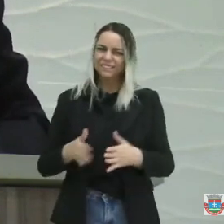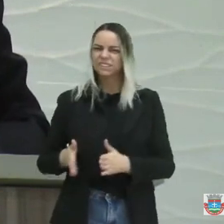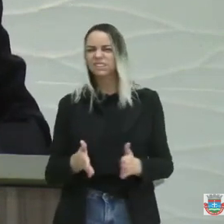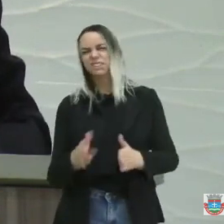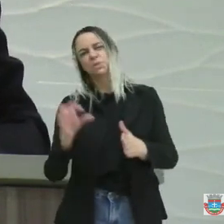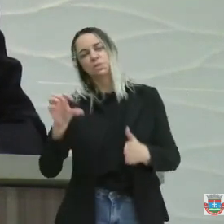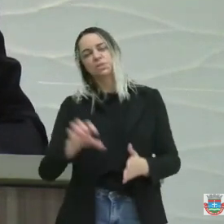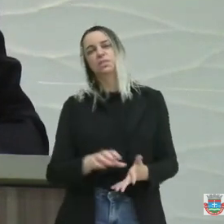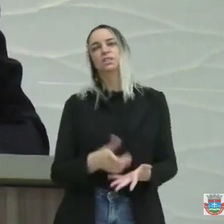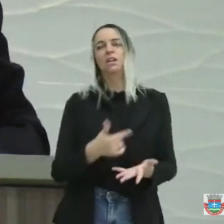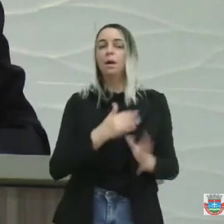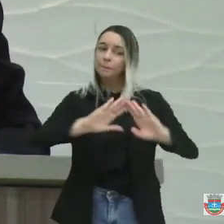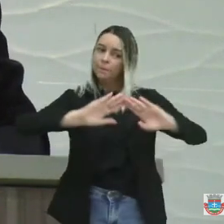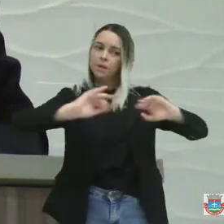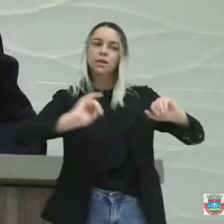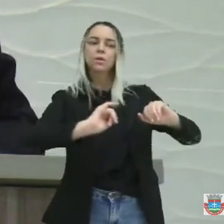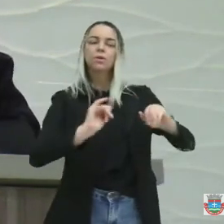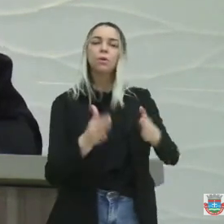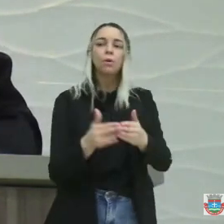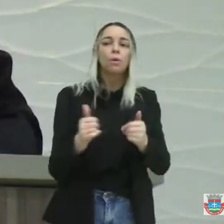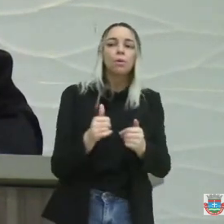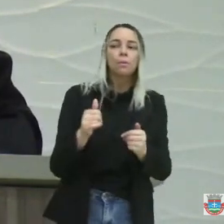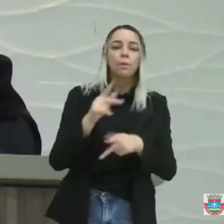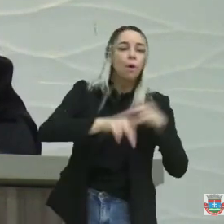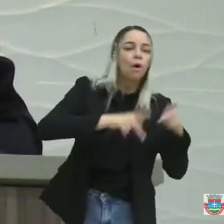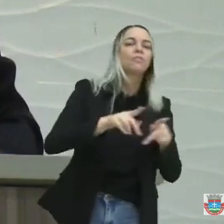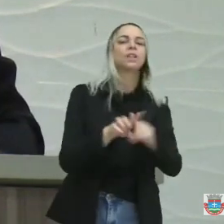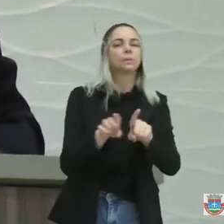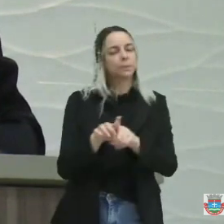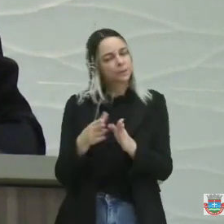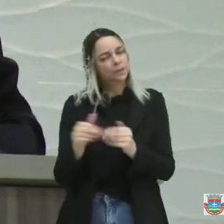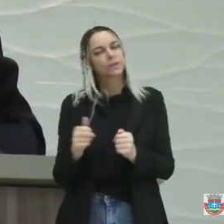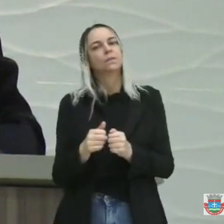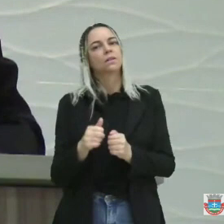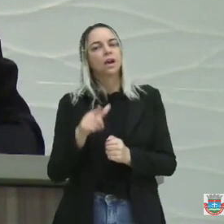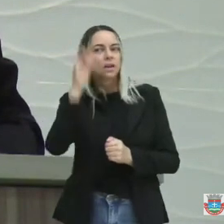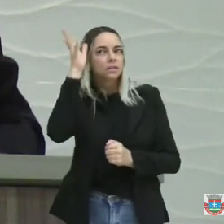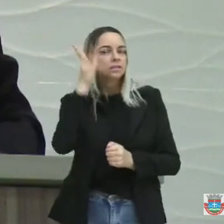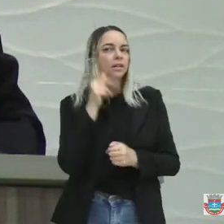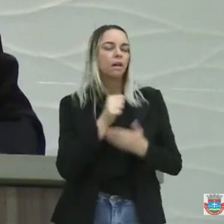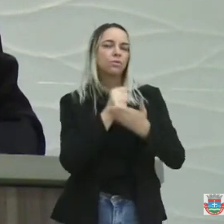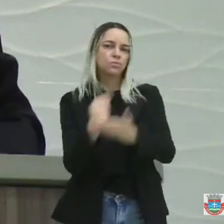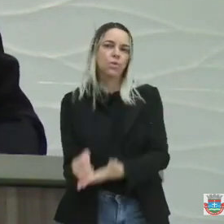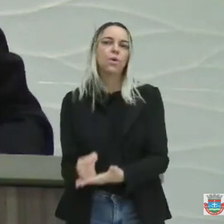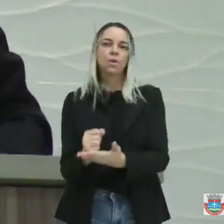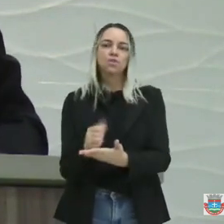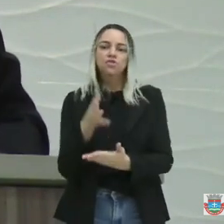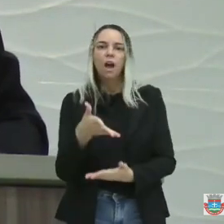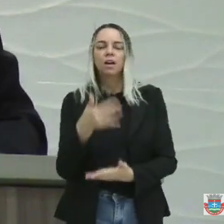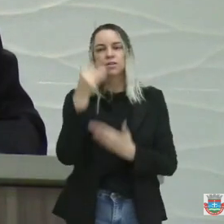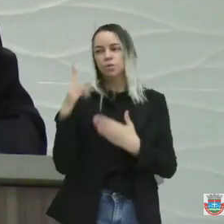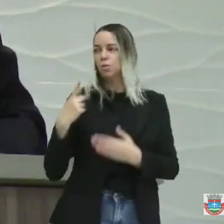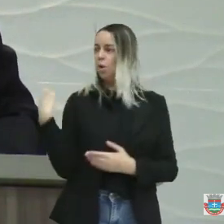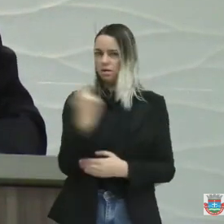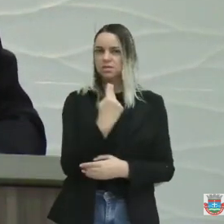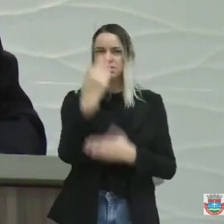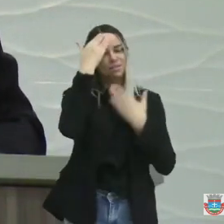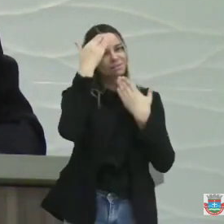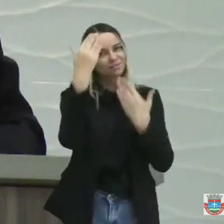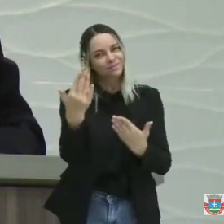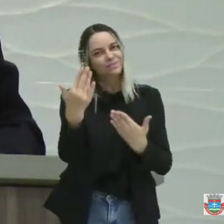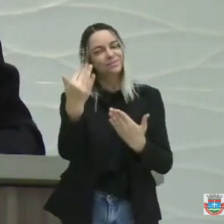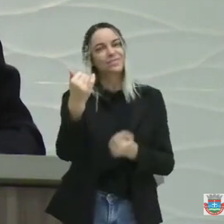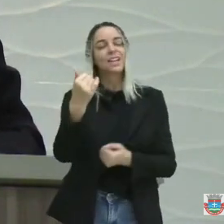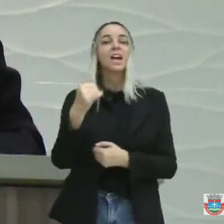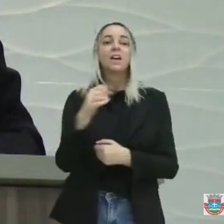a gente pediu, a população também pediu, e ele mandou, está sendo feito o serviço, o nosso agradecimento. A todos